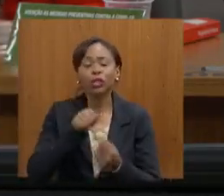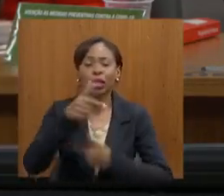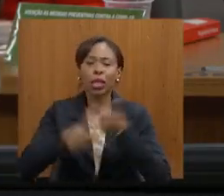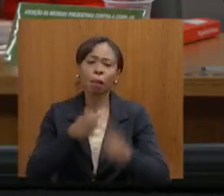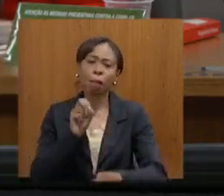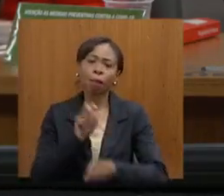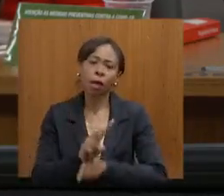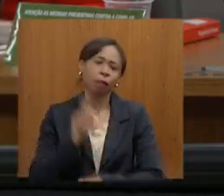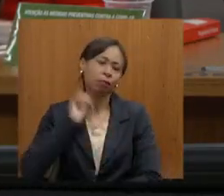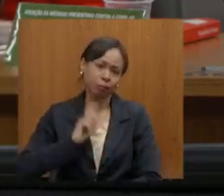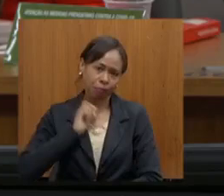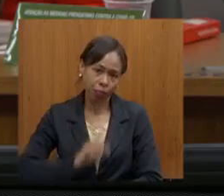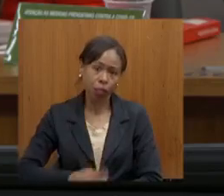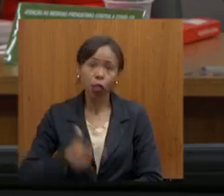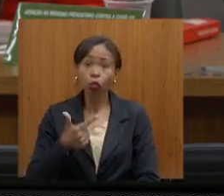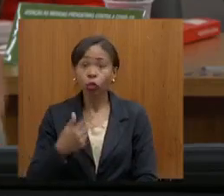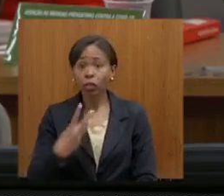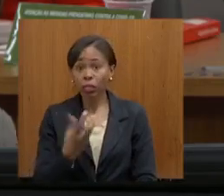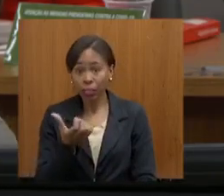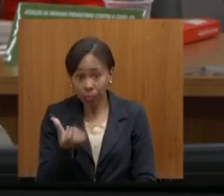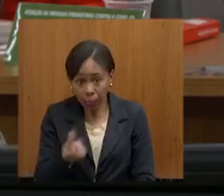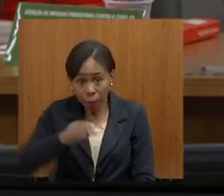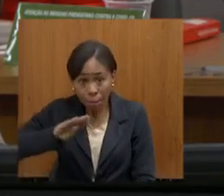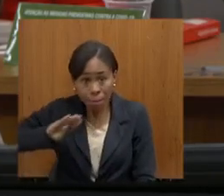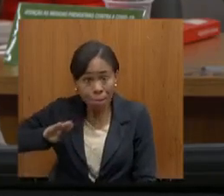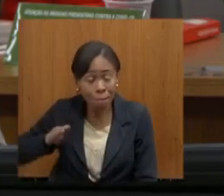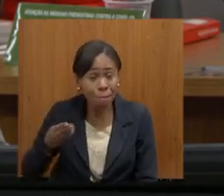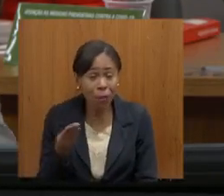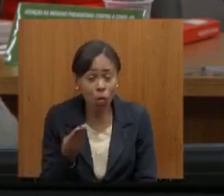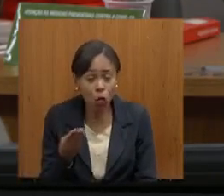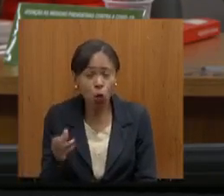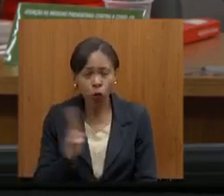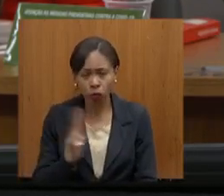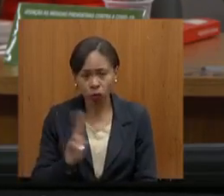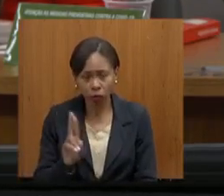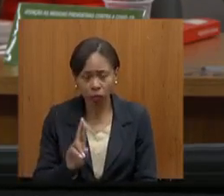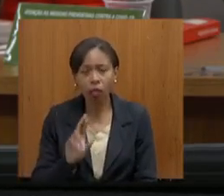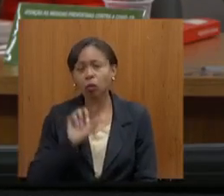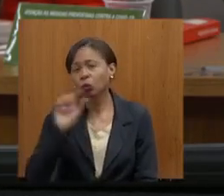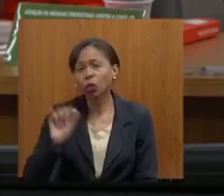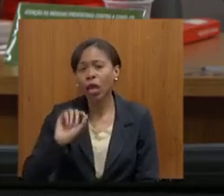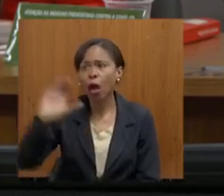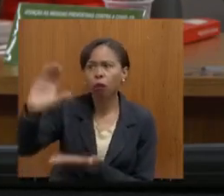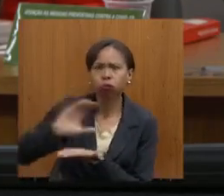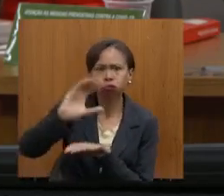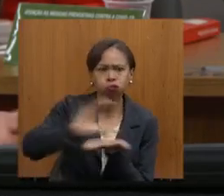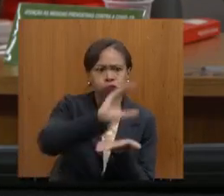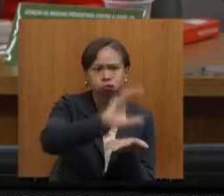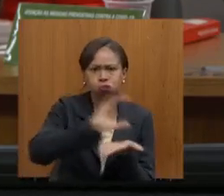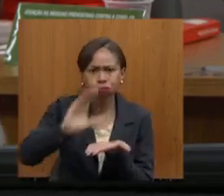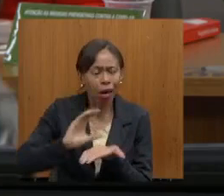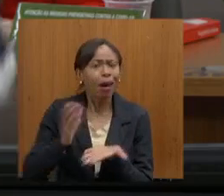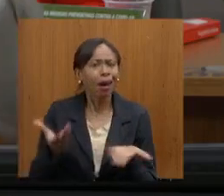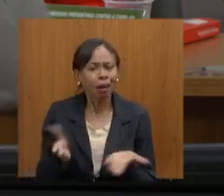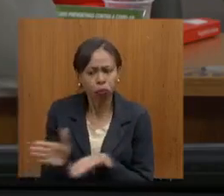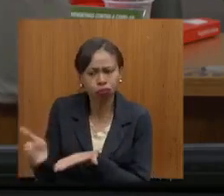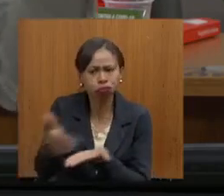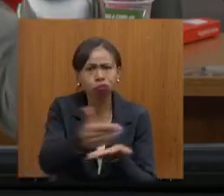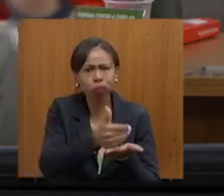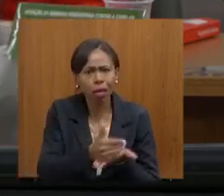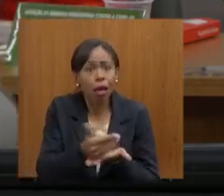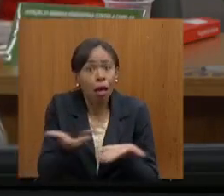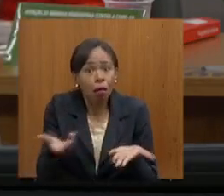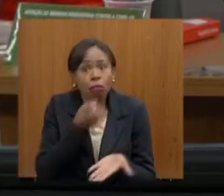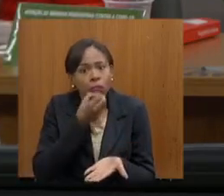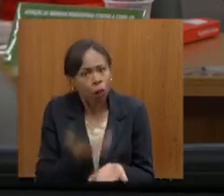mineiros quando a gente coloca 236 milhões de reais em atração de investimentos é tão bacana né e